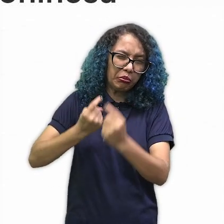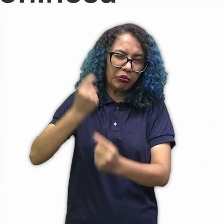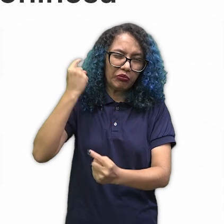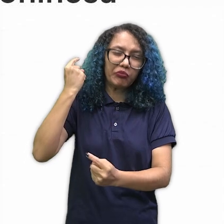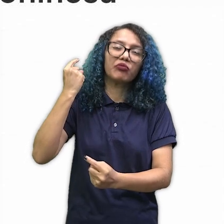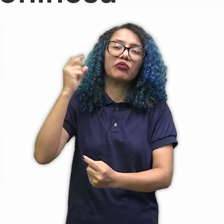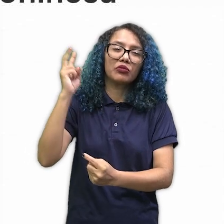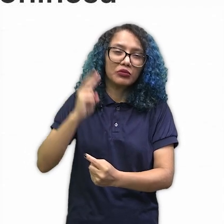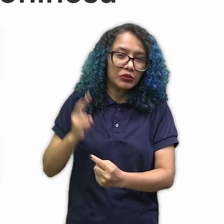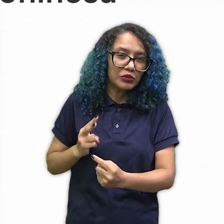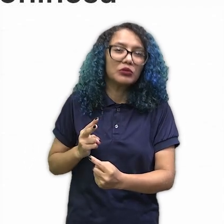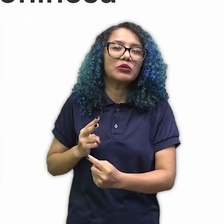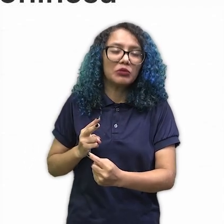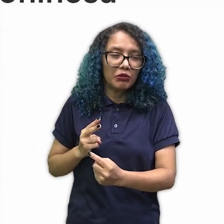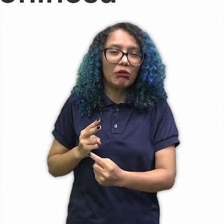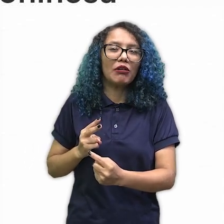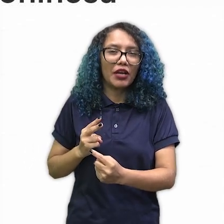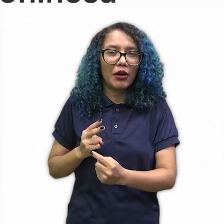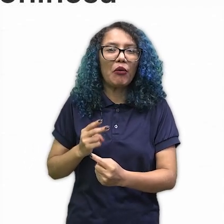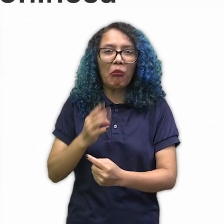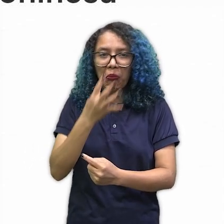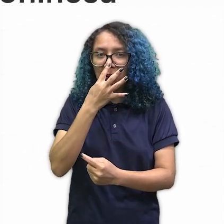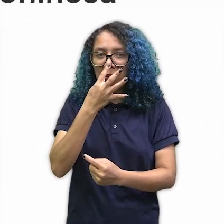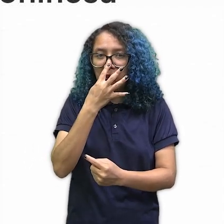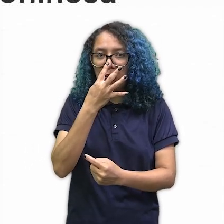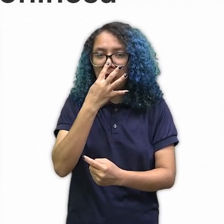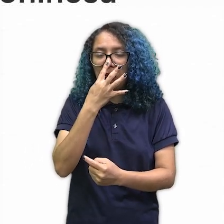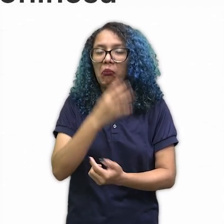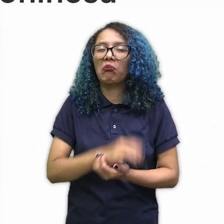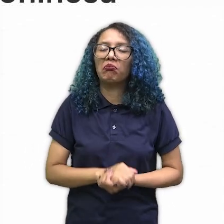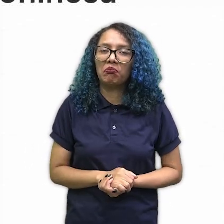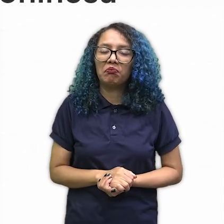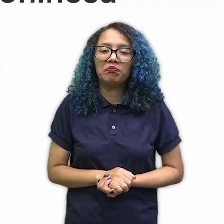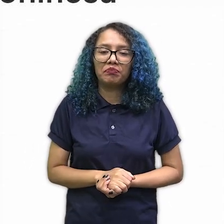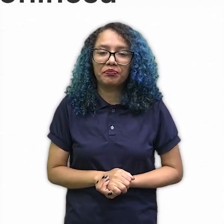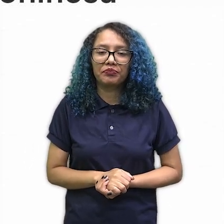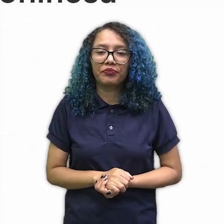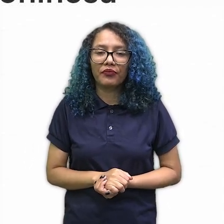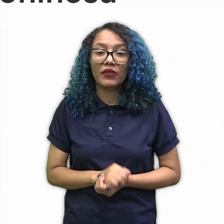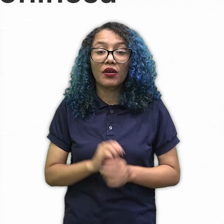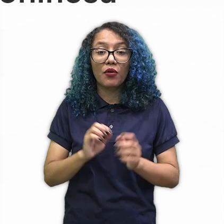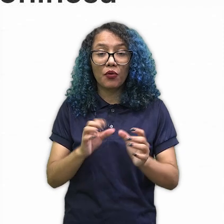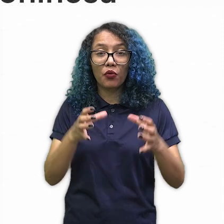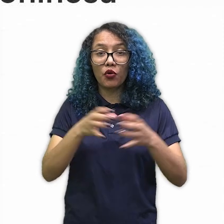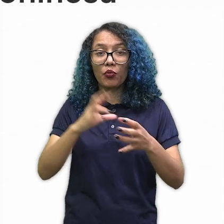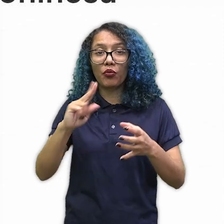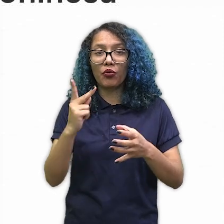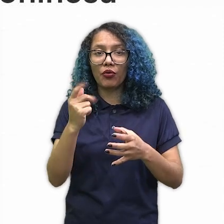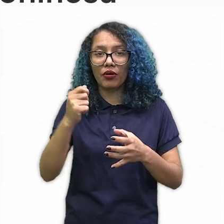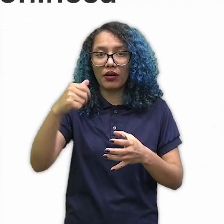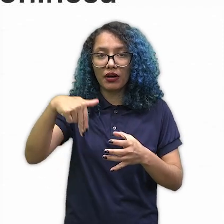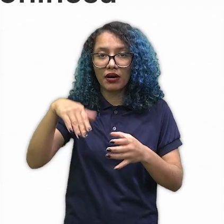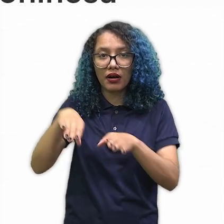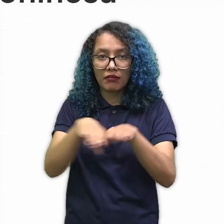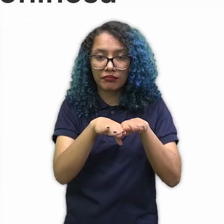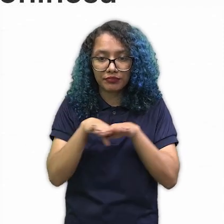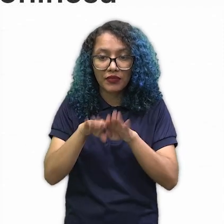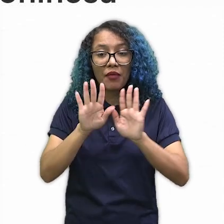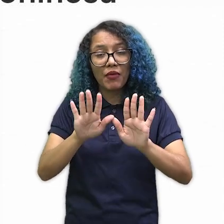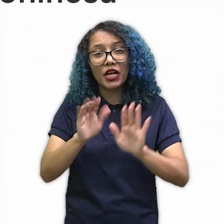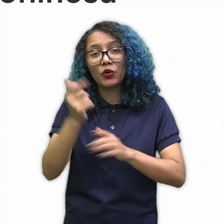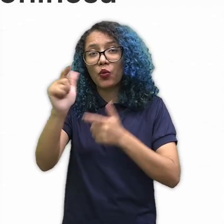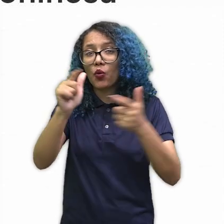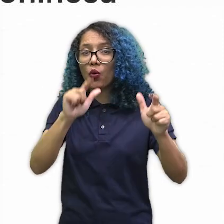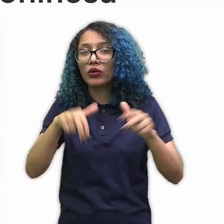milenar aí, tá? Que acaba chamando muito a atenção. Han, gente, é o grupo dominante. Porém, vão